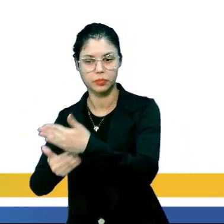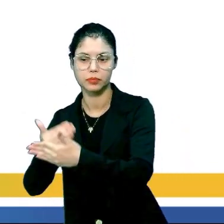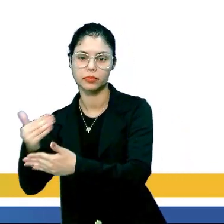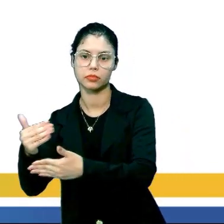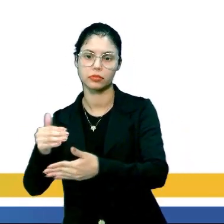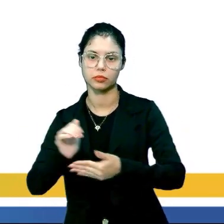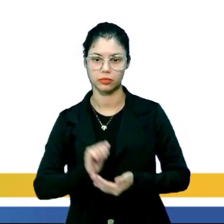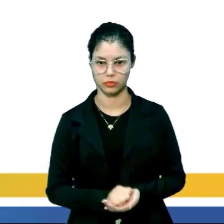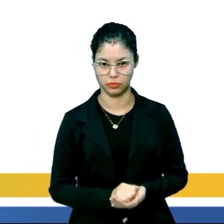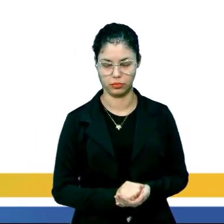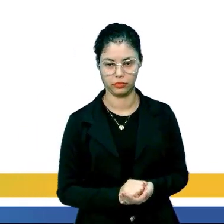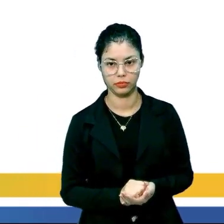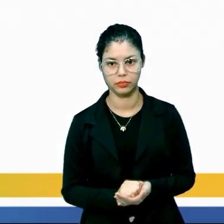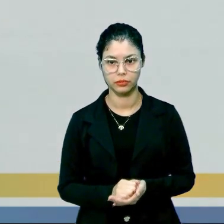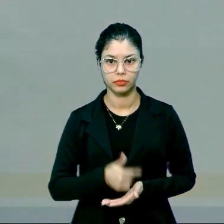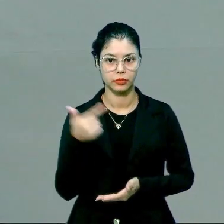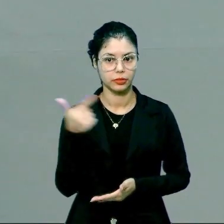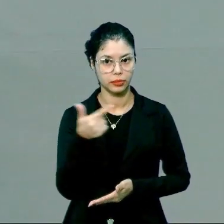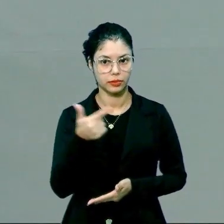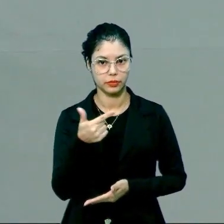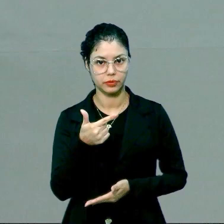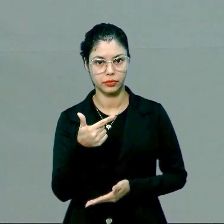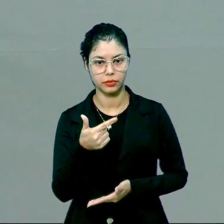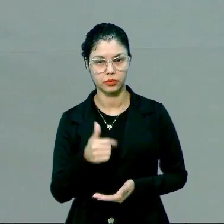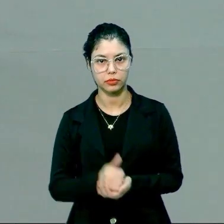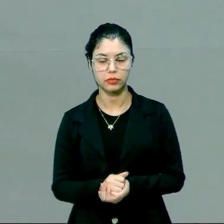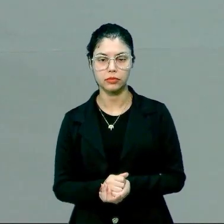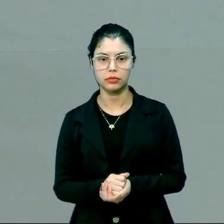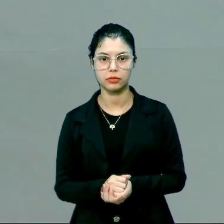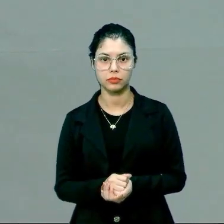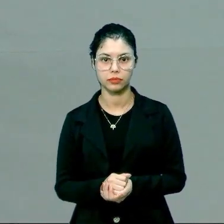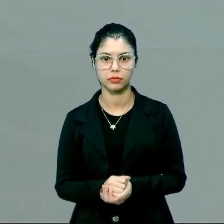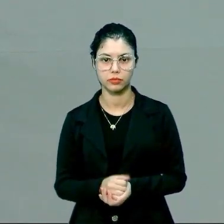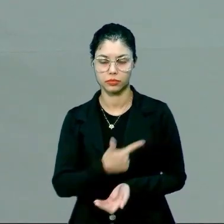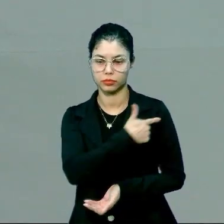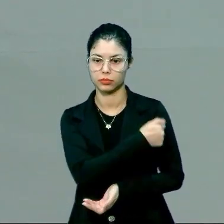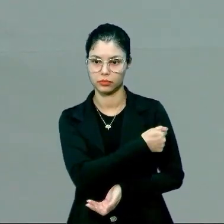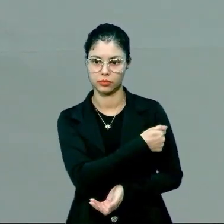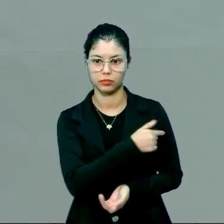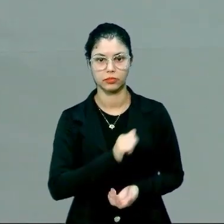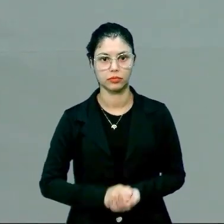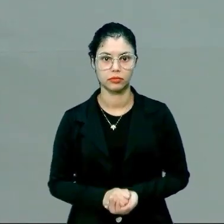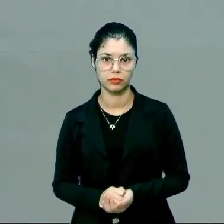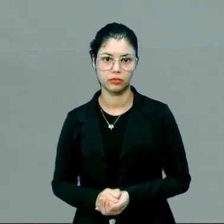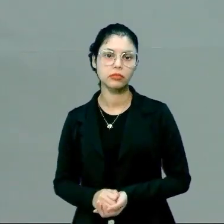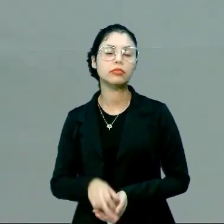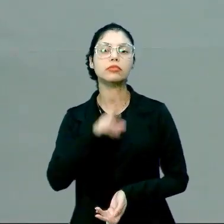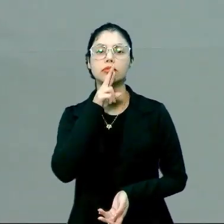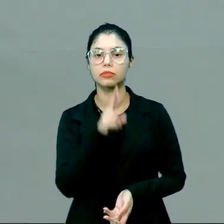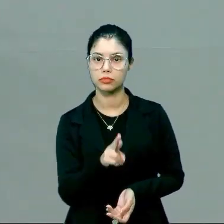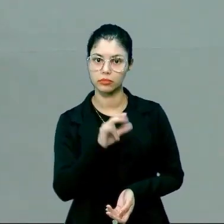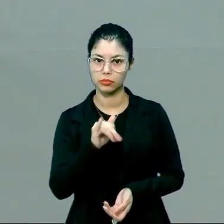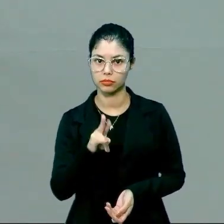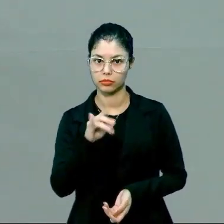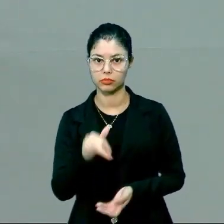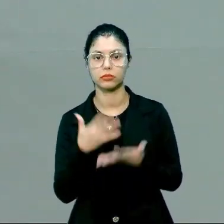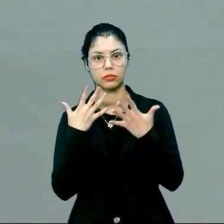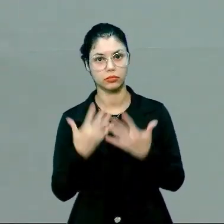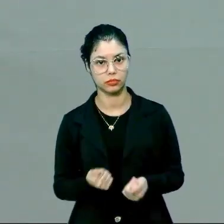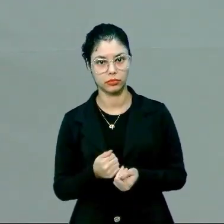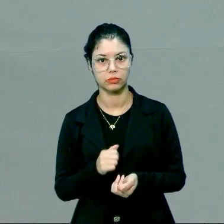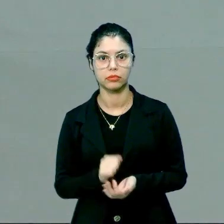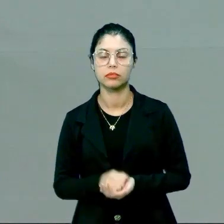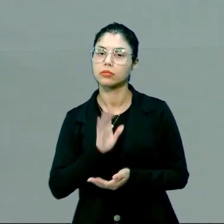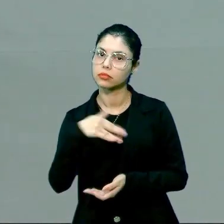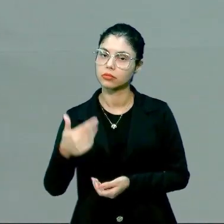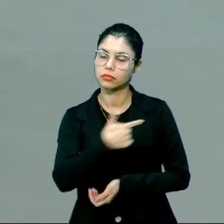seja, adquirimos ao longo da vida. No caso, pessoal, a vacina é uma resposta imune adquirida. Pois